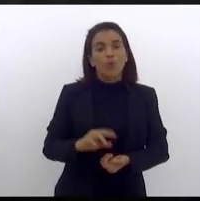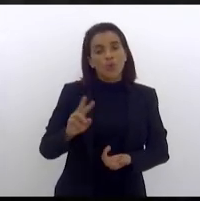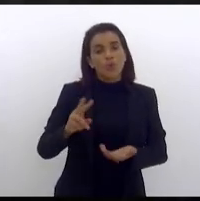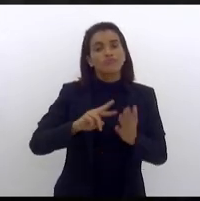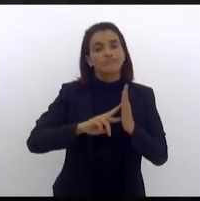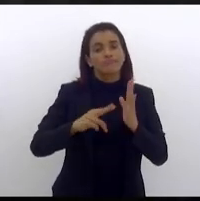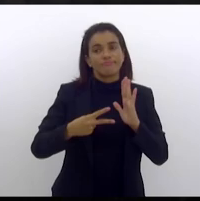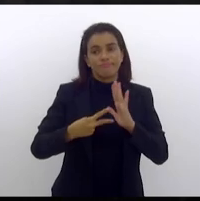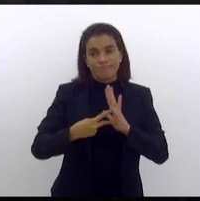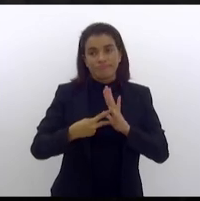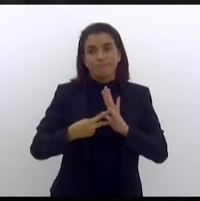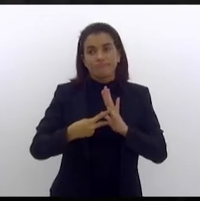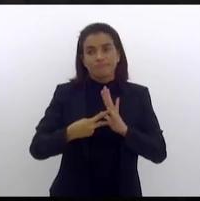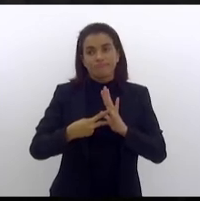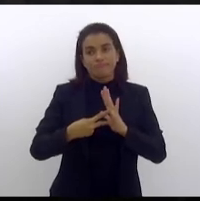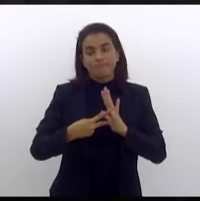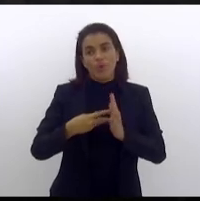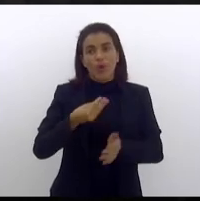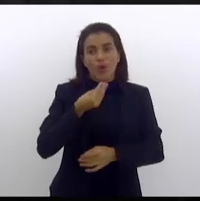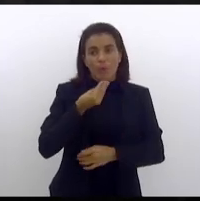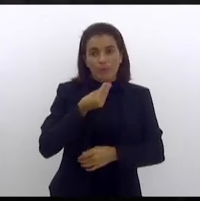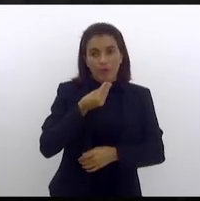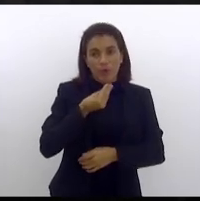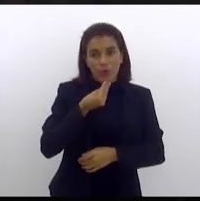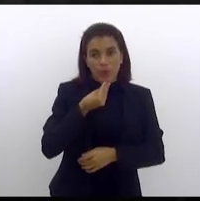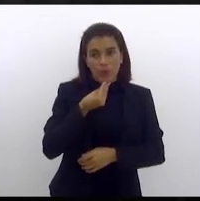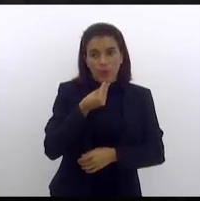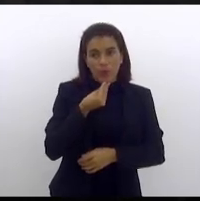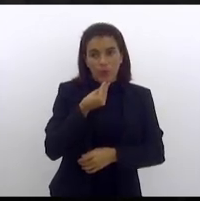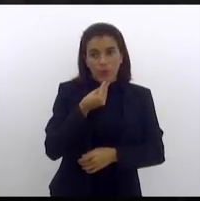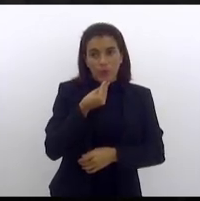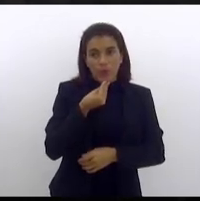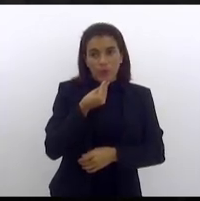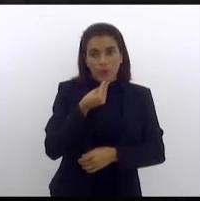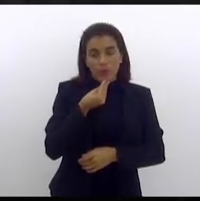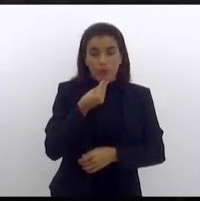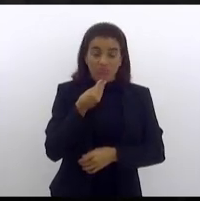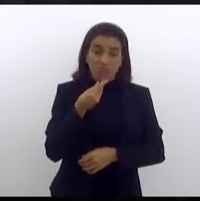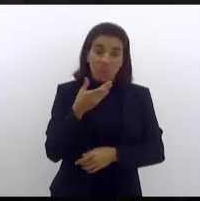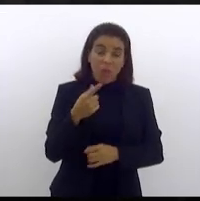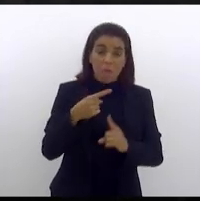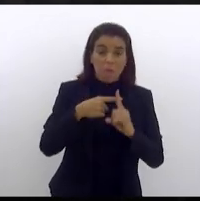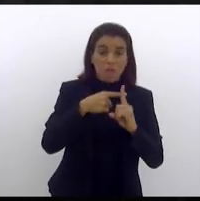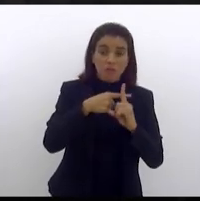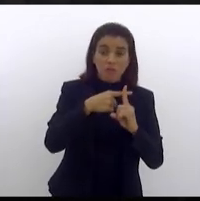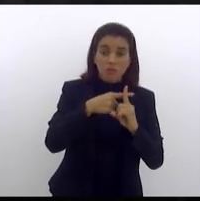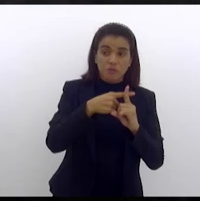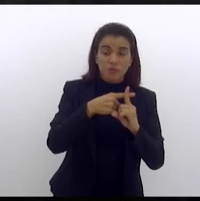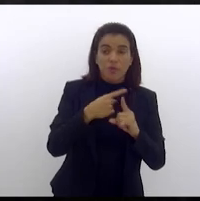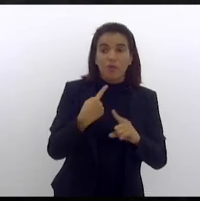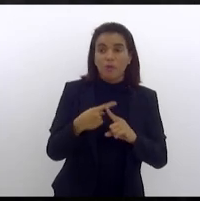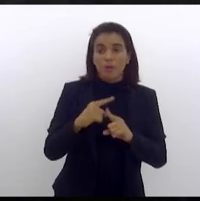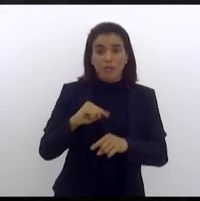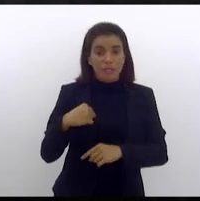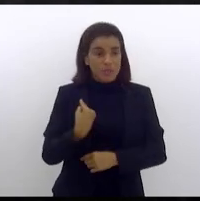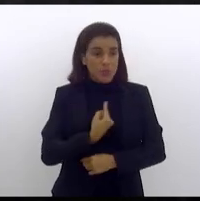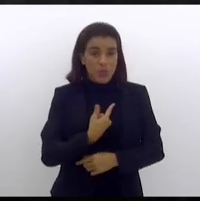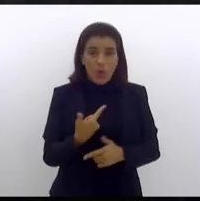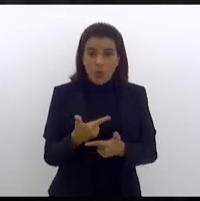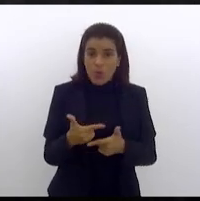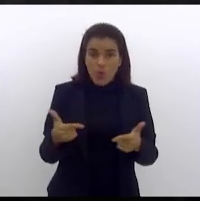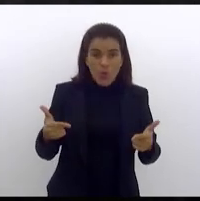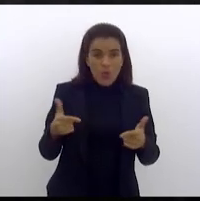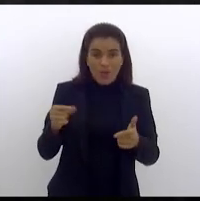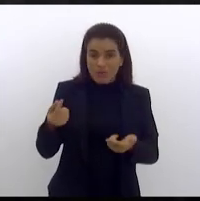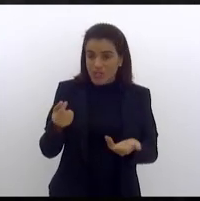é evidentemente algo positivo porque se não fizéssemos o remanejamento nos